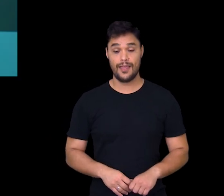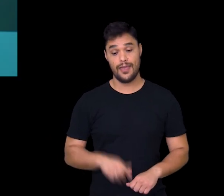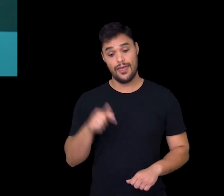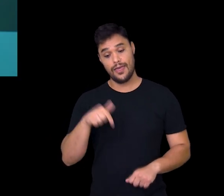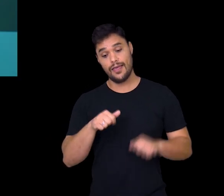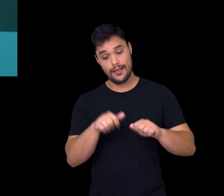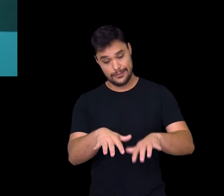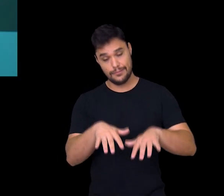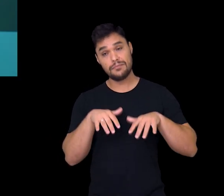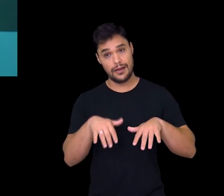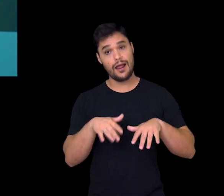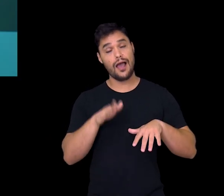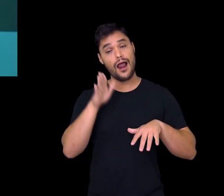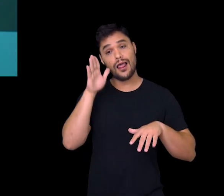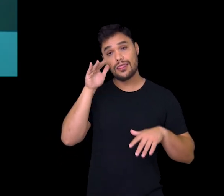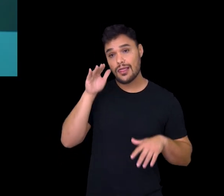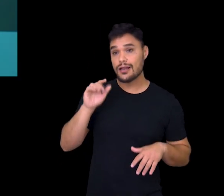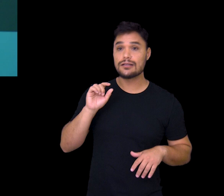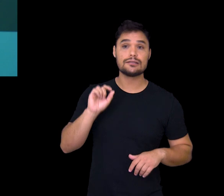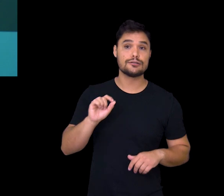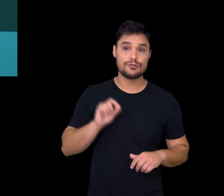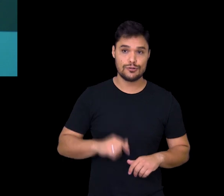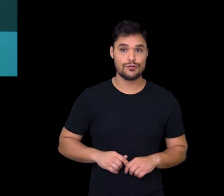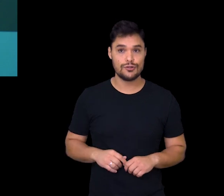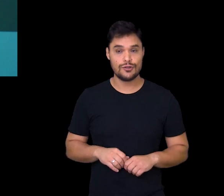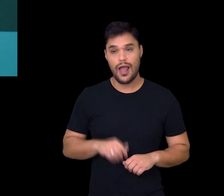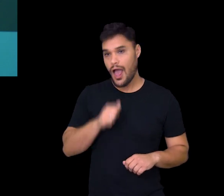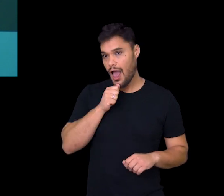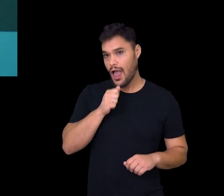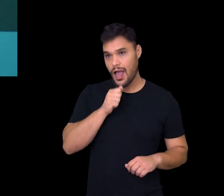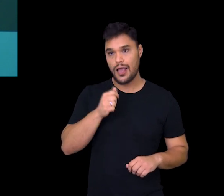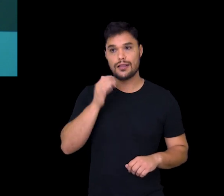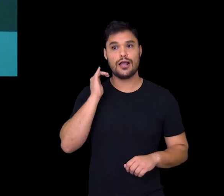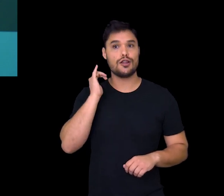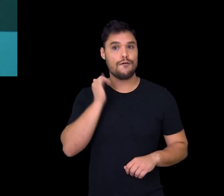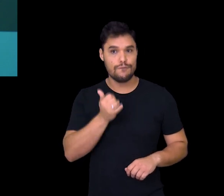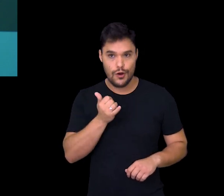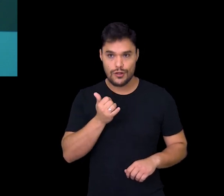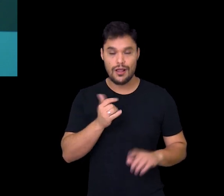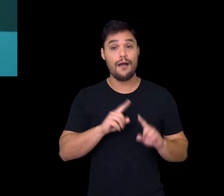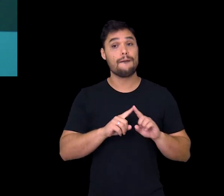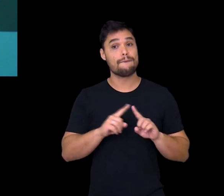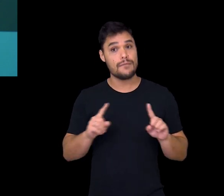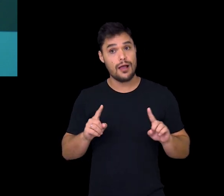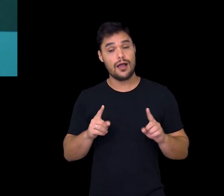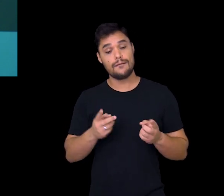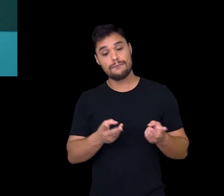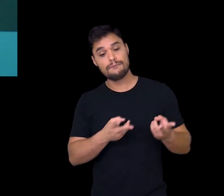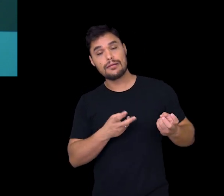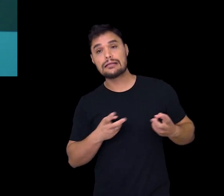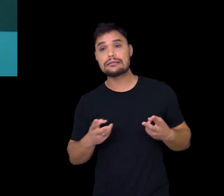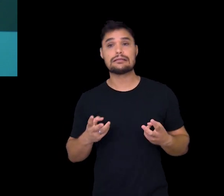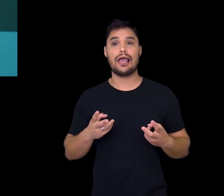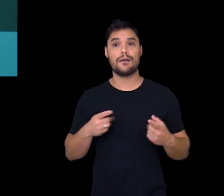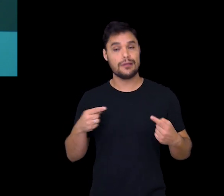muito interessante que ainda não foi contada. Maurício Mata. Mas dá para a gente perceber que faz todo sentido.